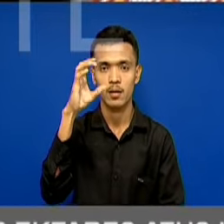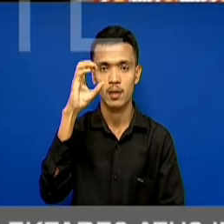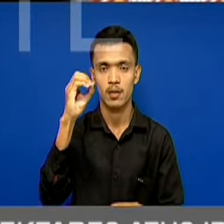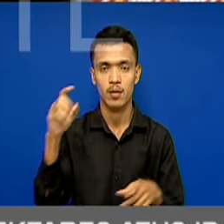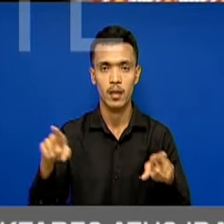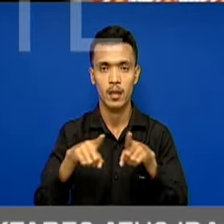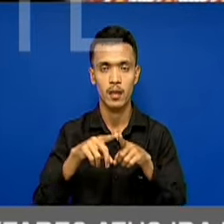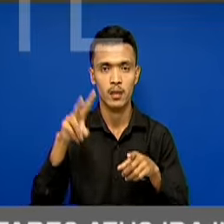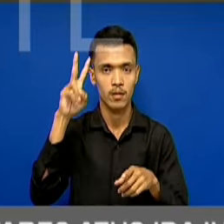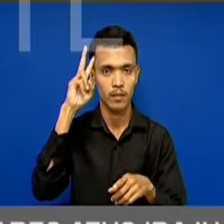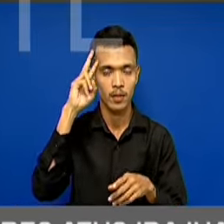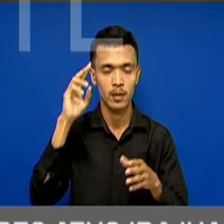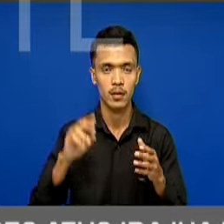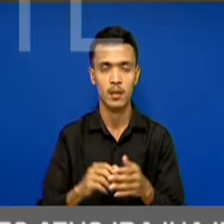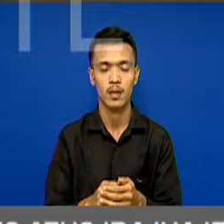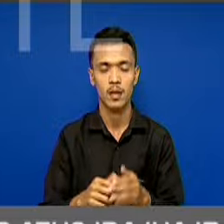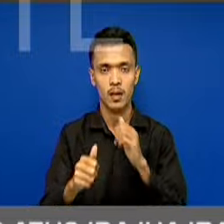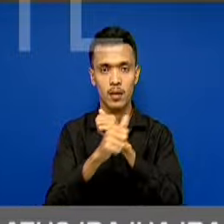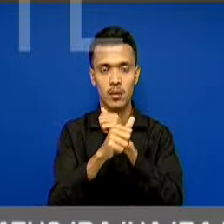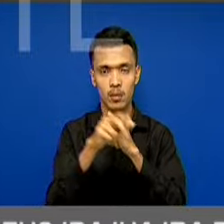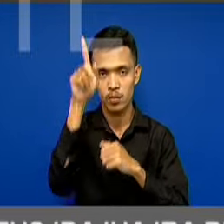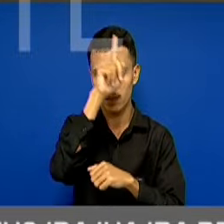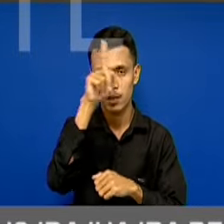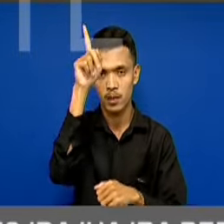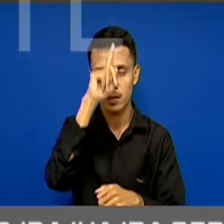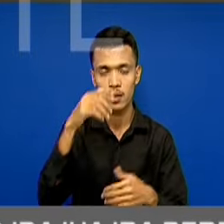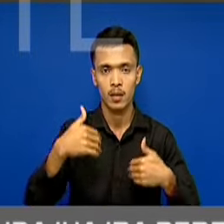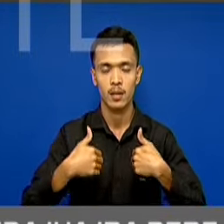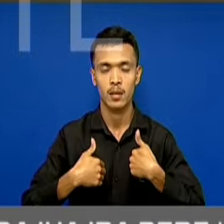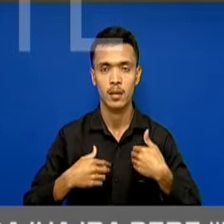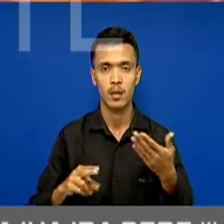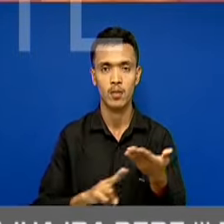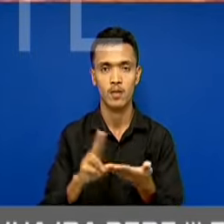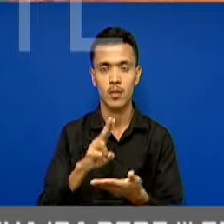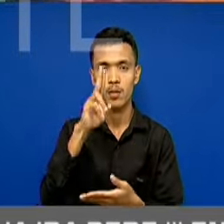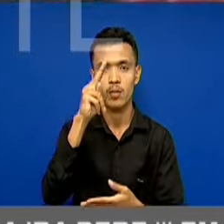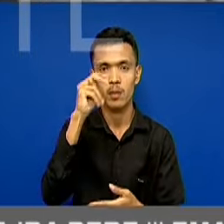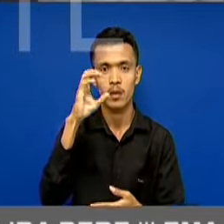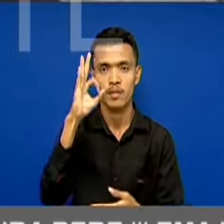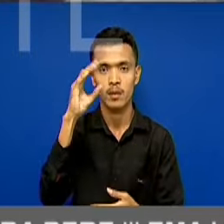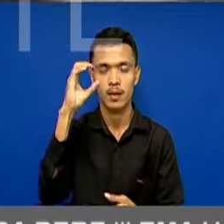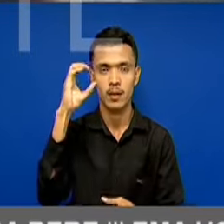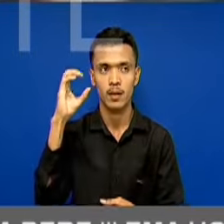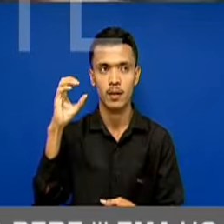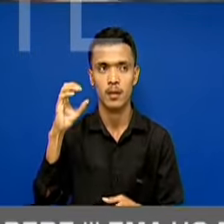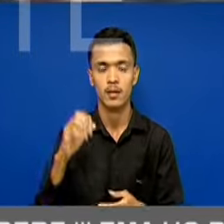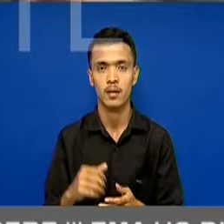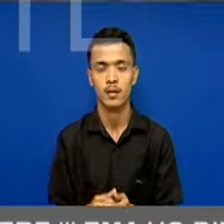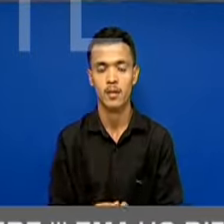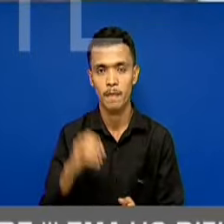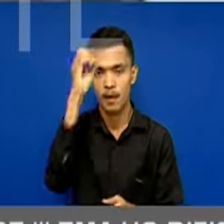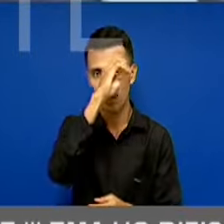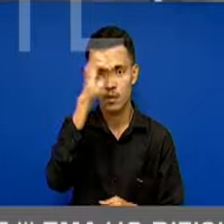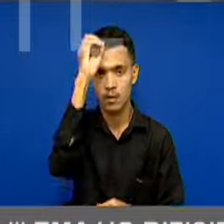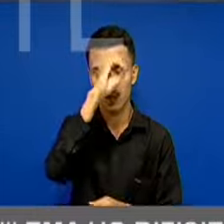Nudar vice-decano para assuntos pesquisa na cooperação e a Faculdade de Ciência Social, Universidade Nacional Timor-Leste.